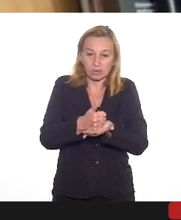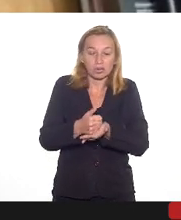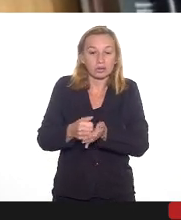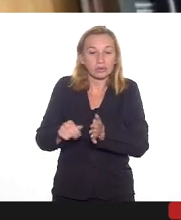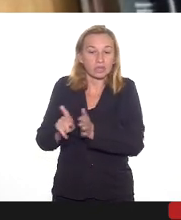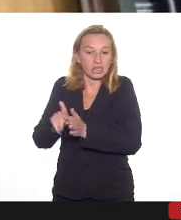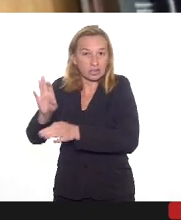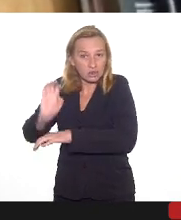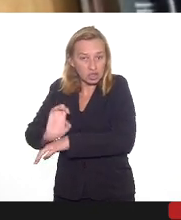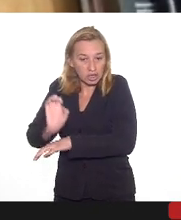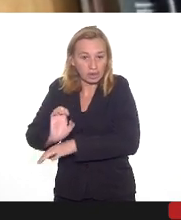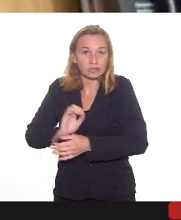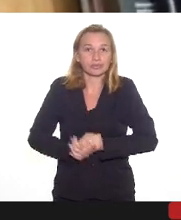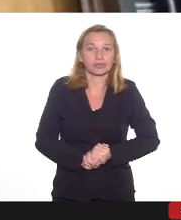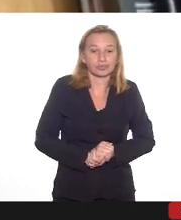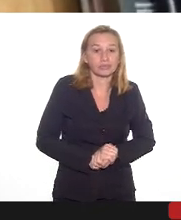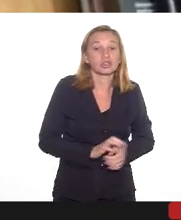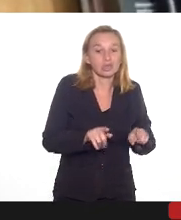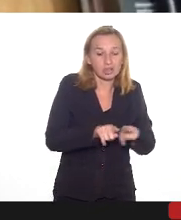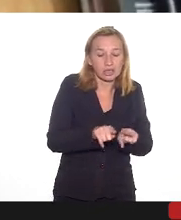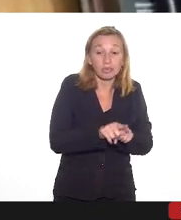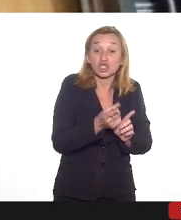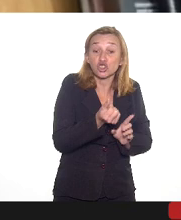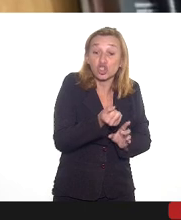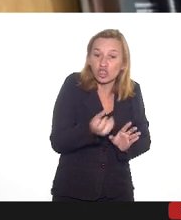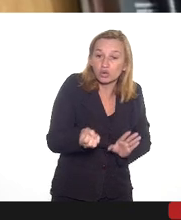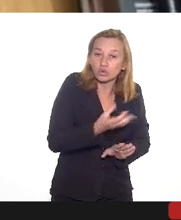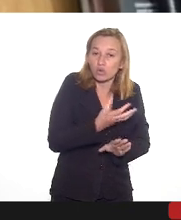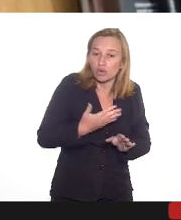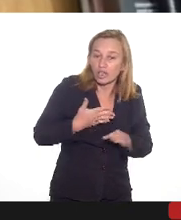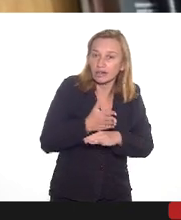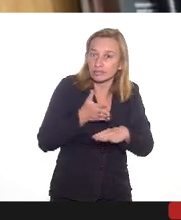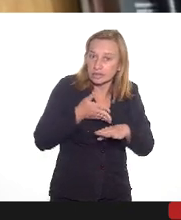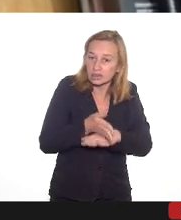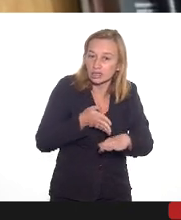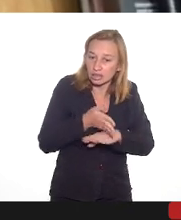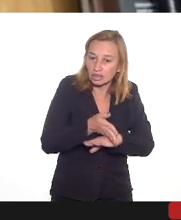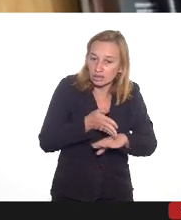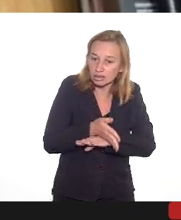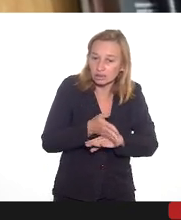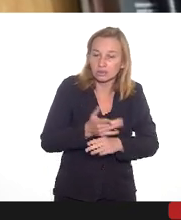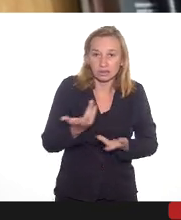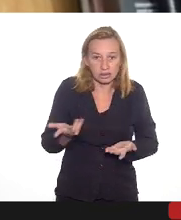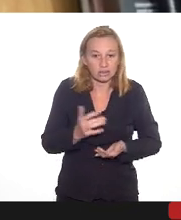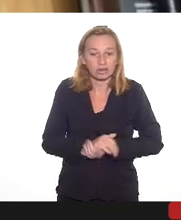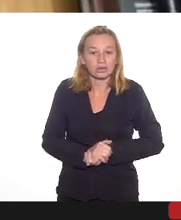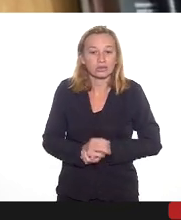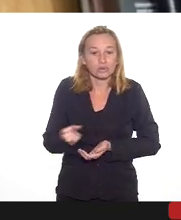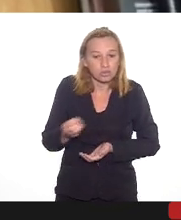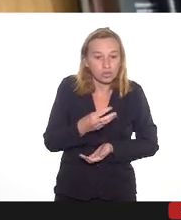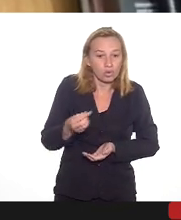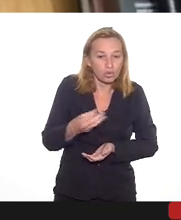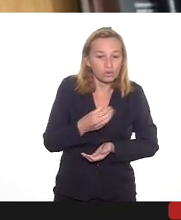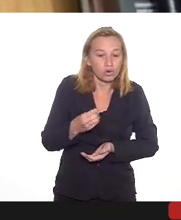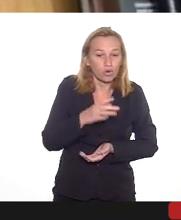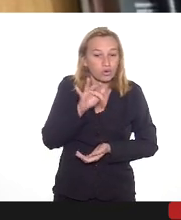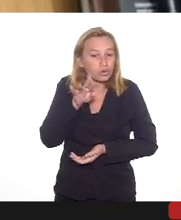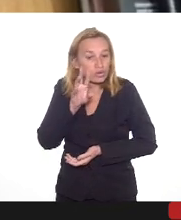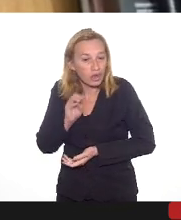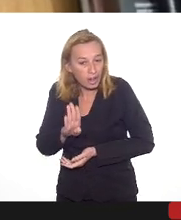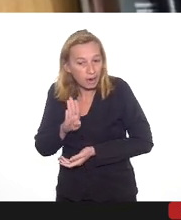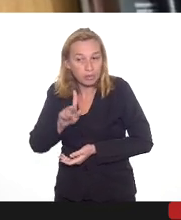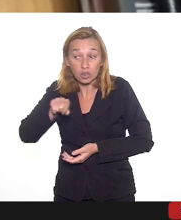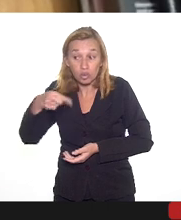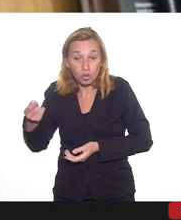Estado, há também dinheiro novo entrando, isso na via do ICMS, há também dinheiro novo, novo Fundeb, enfim, outras